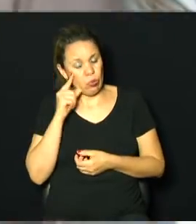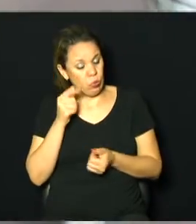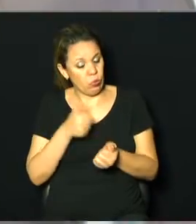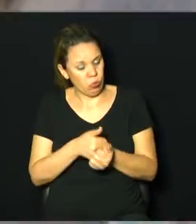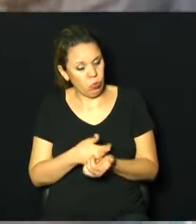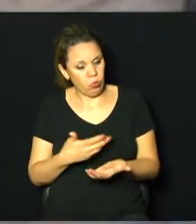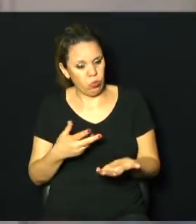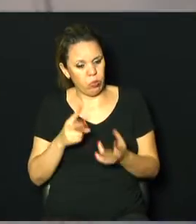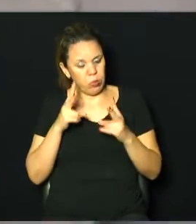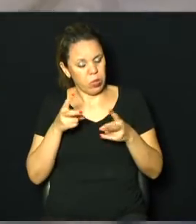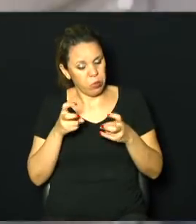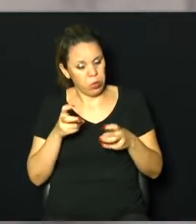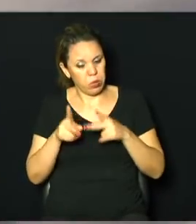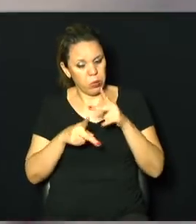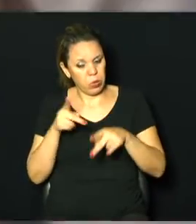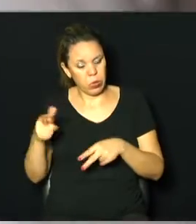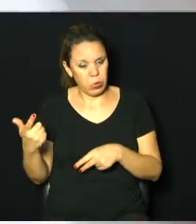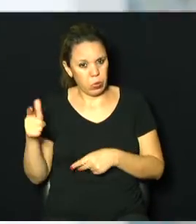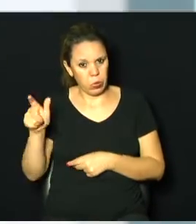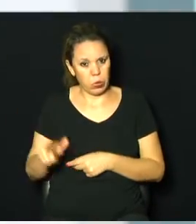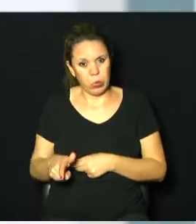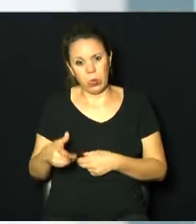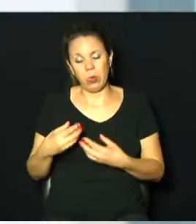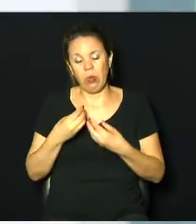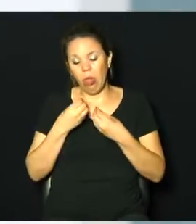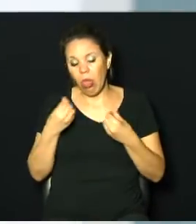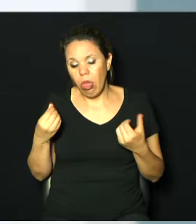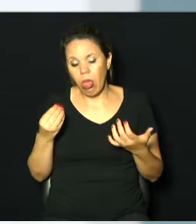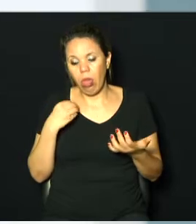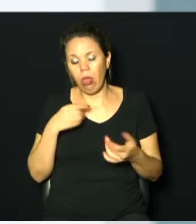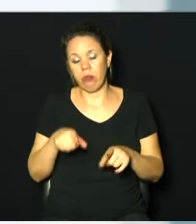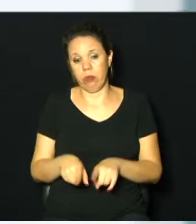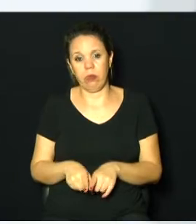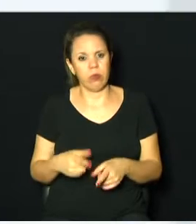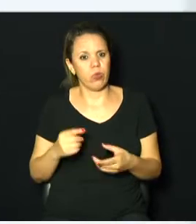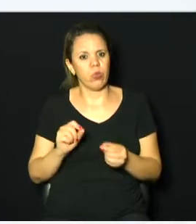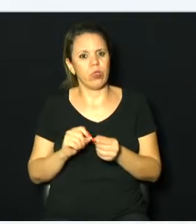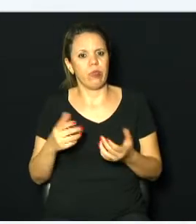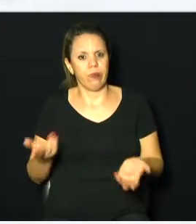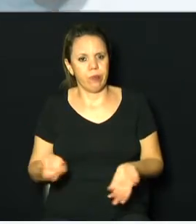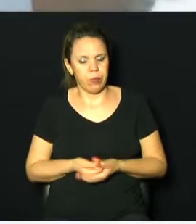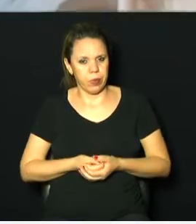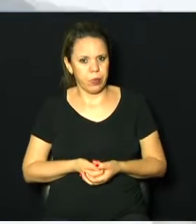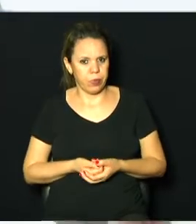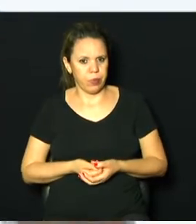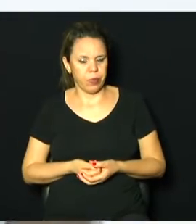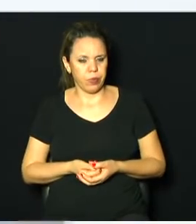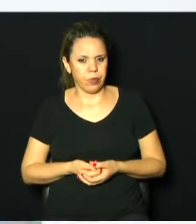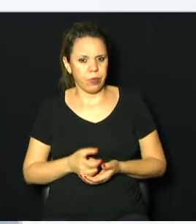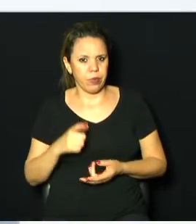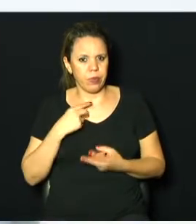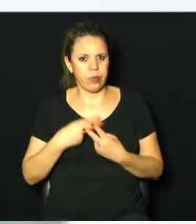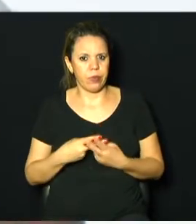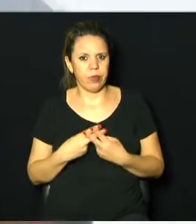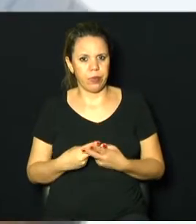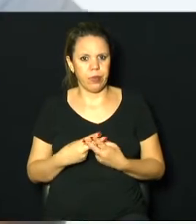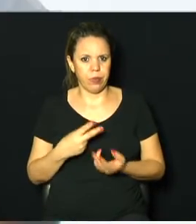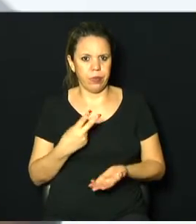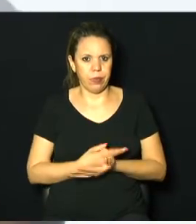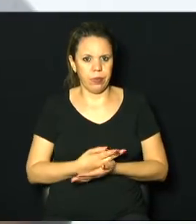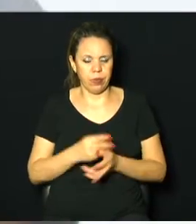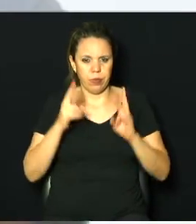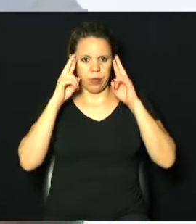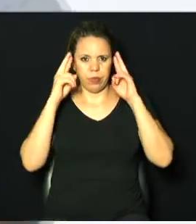muito próximo da fragilidade do outro. Mas E tem o que antes, fazer, assim, Anne, nesse caso? É ter é, paciência mesmo?